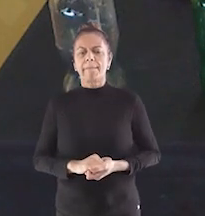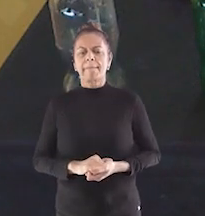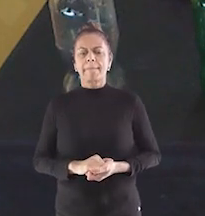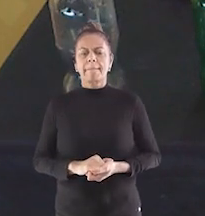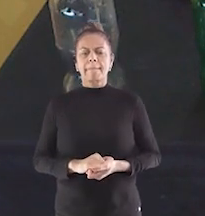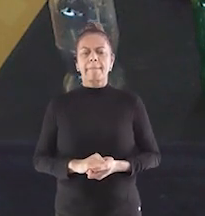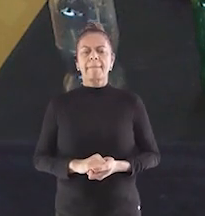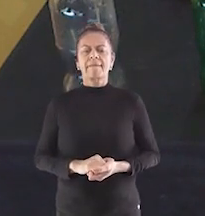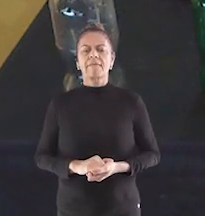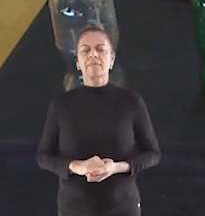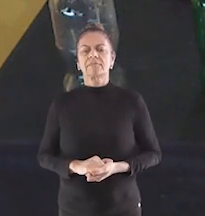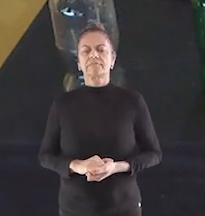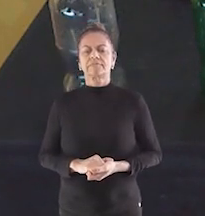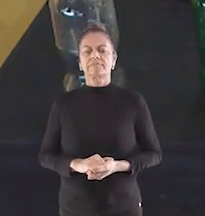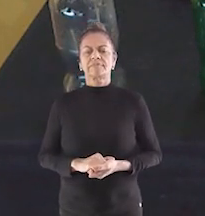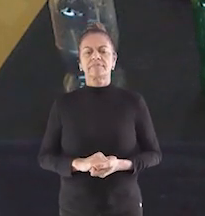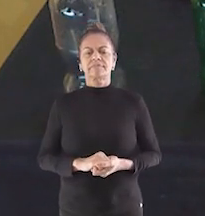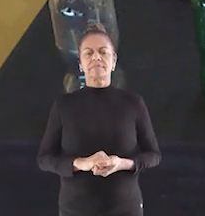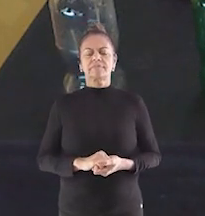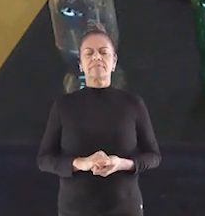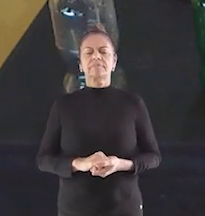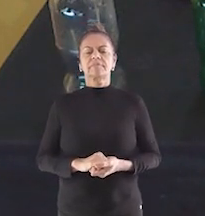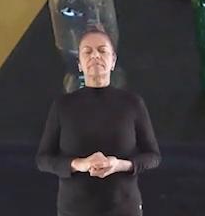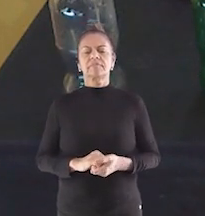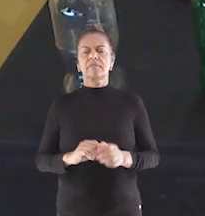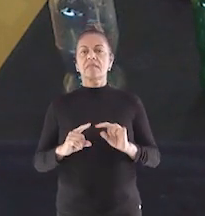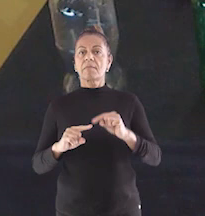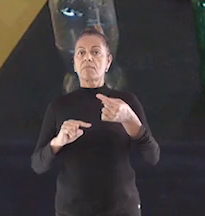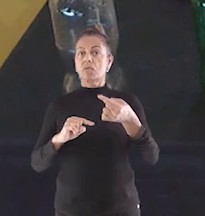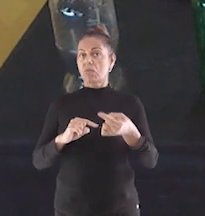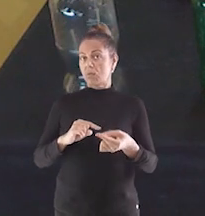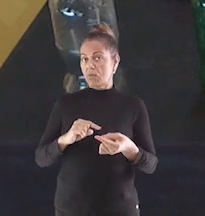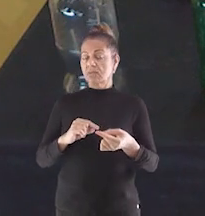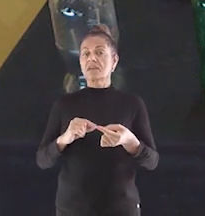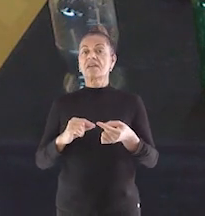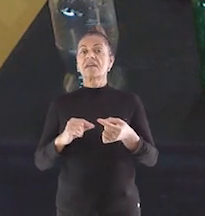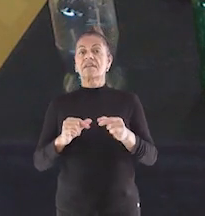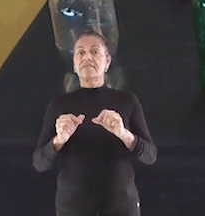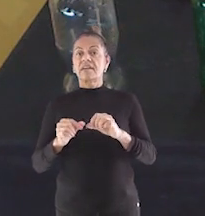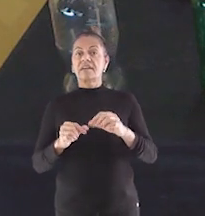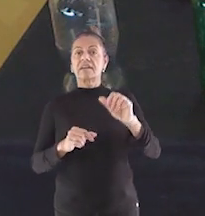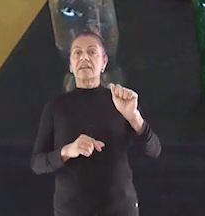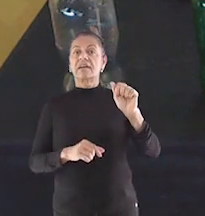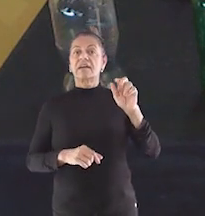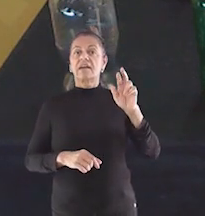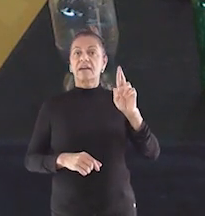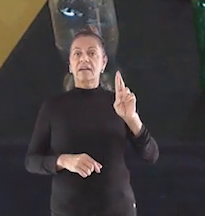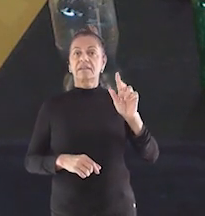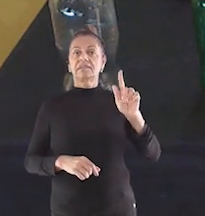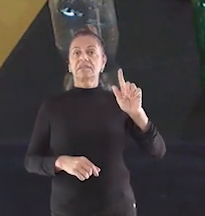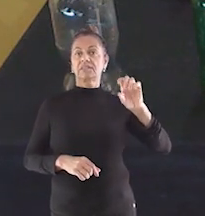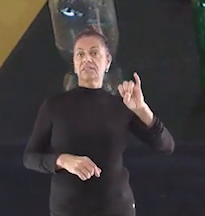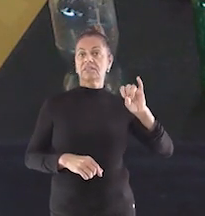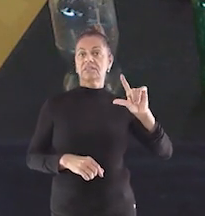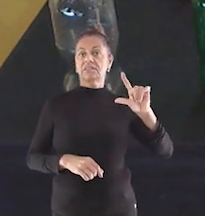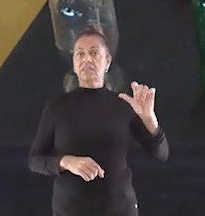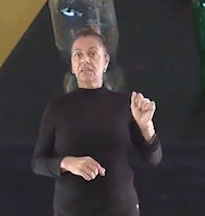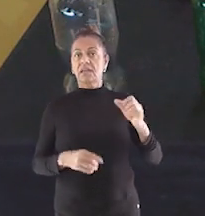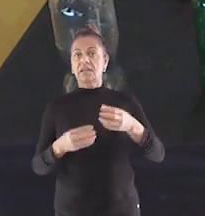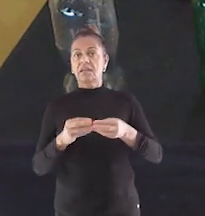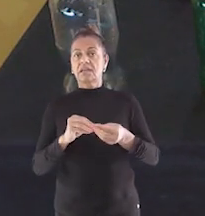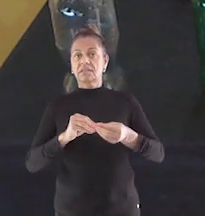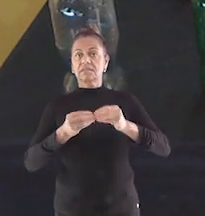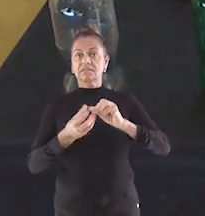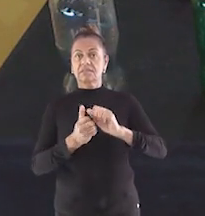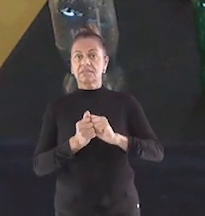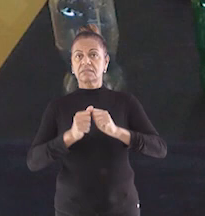Lembrando que essa parte aqui é só a base. Depois a gente vai colocar ou argila, ou massinha, ou ainda papel